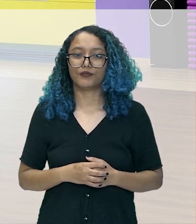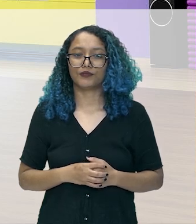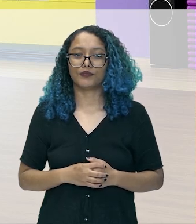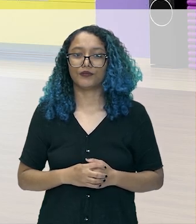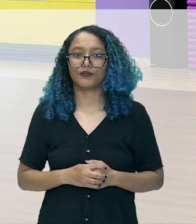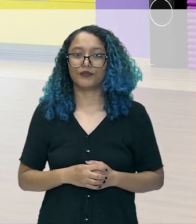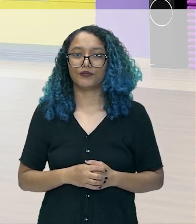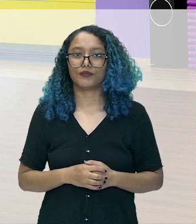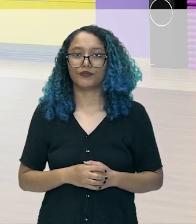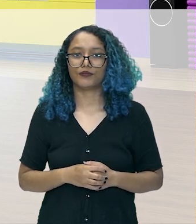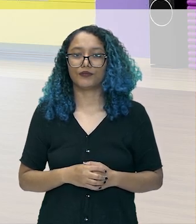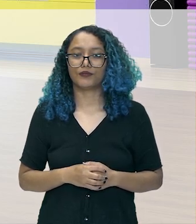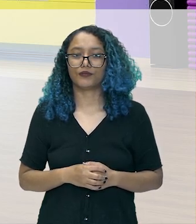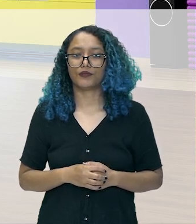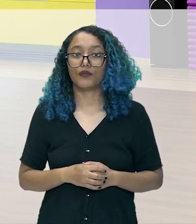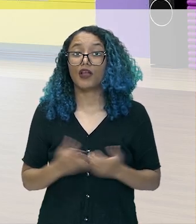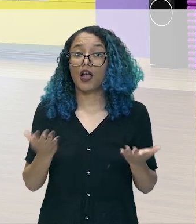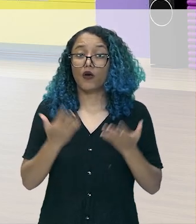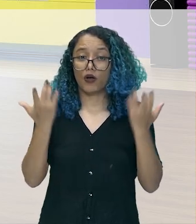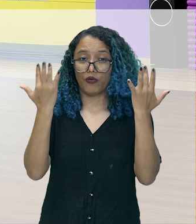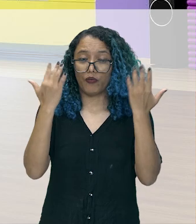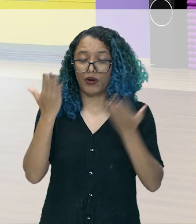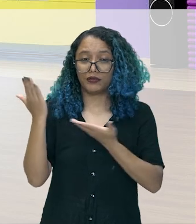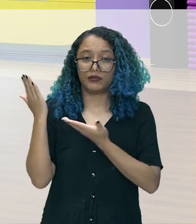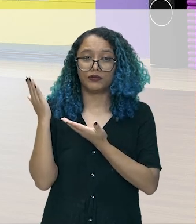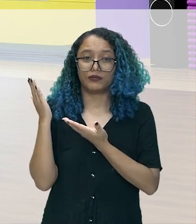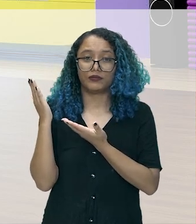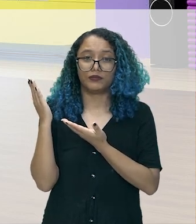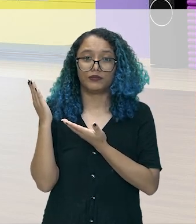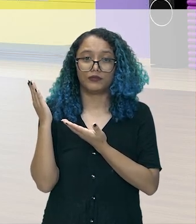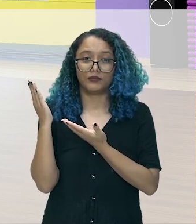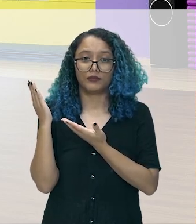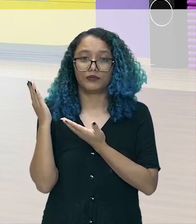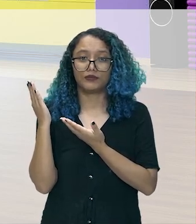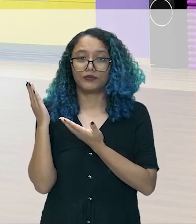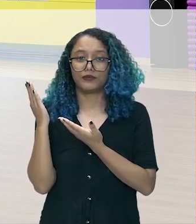braço. Quero ver vocês suando, hein?